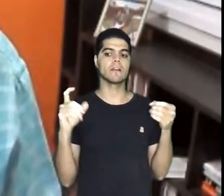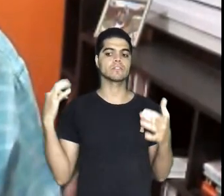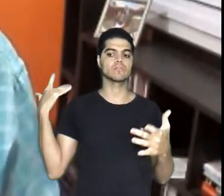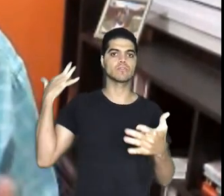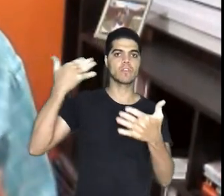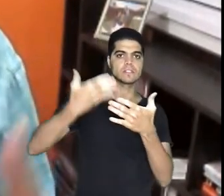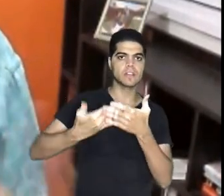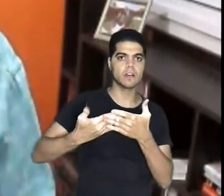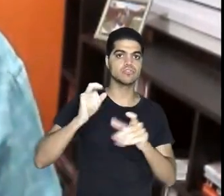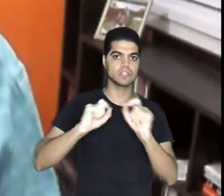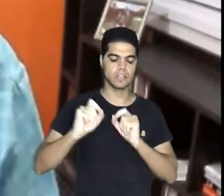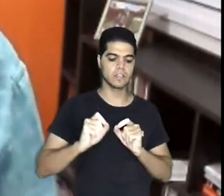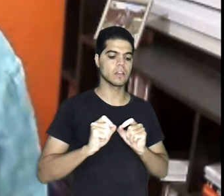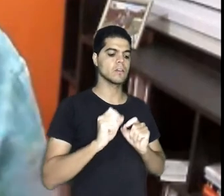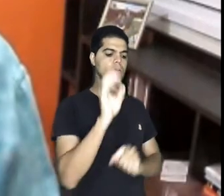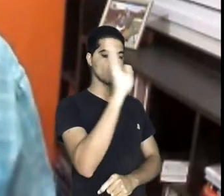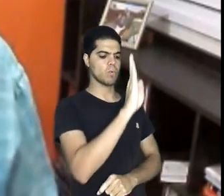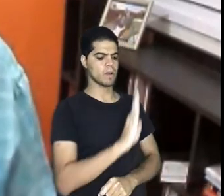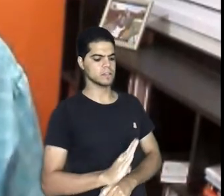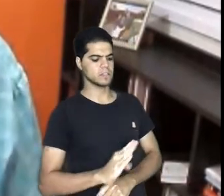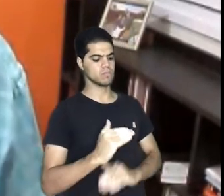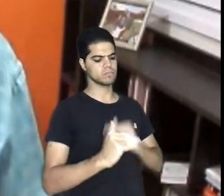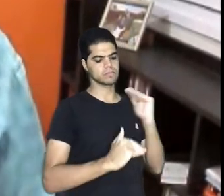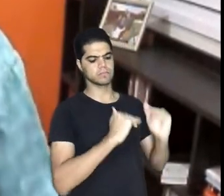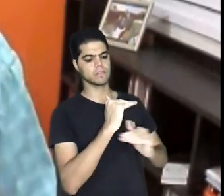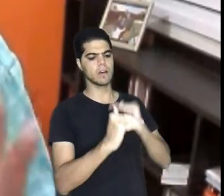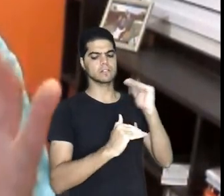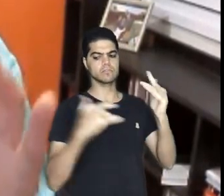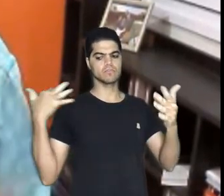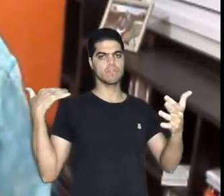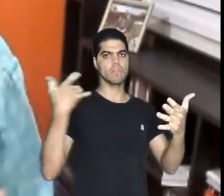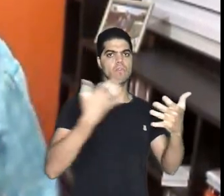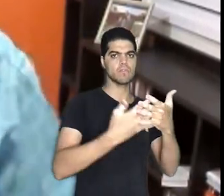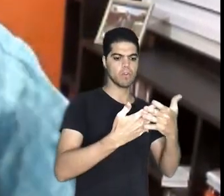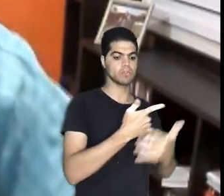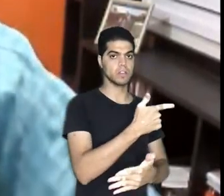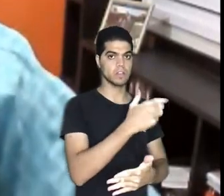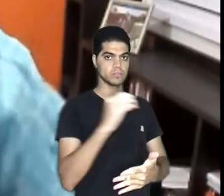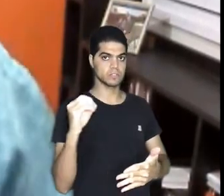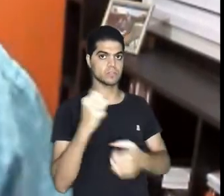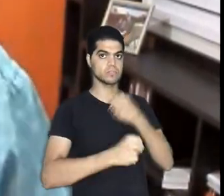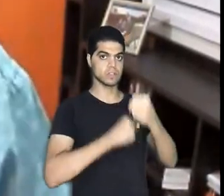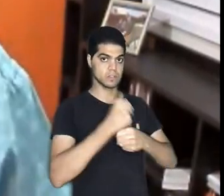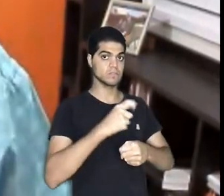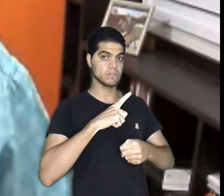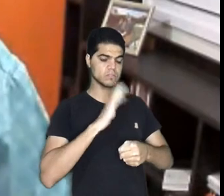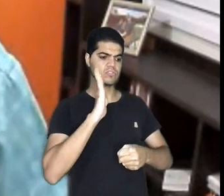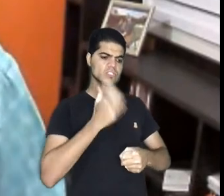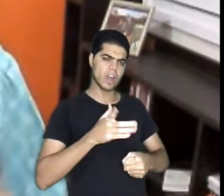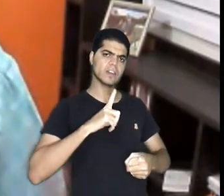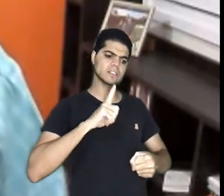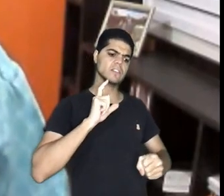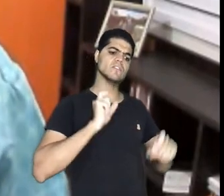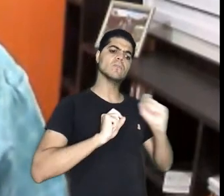é a história da formação de um país ao longo de 200 anos, de algumas coisas que foram já muito bem formadas